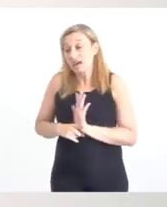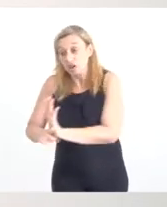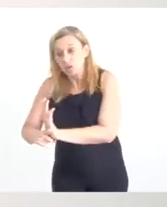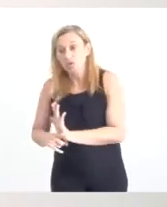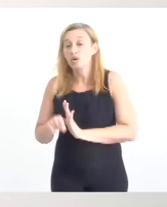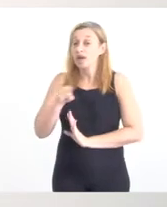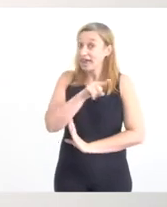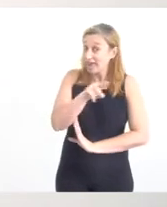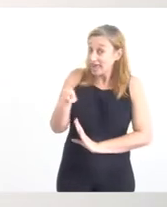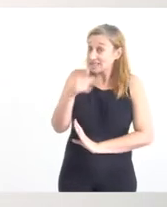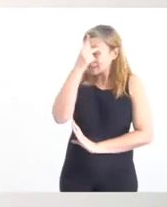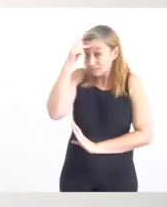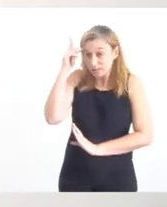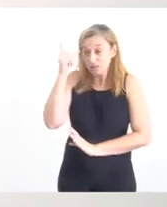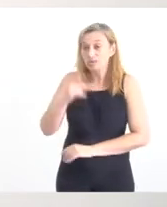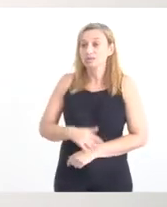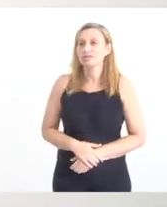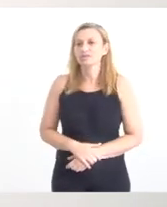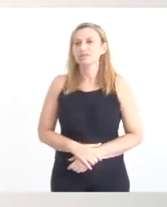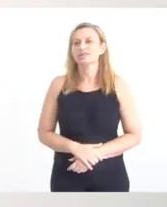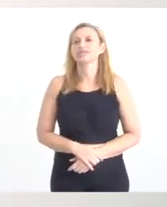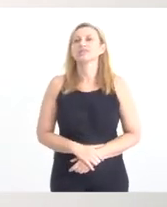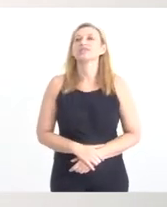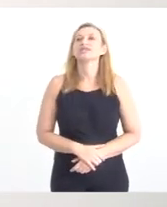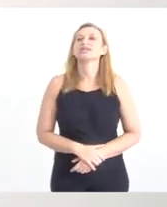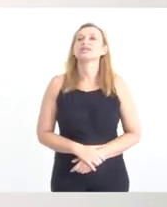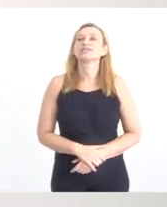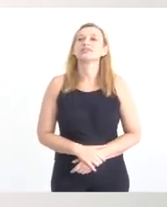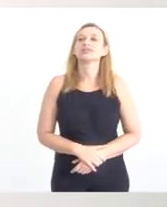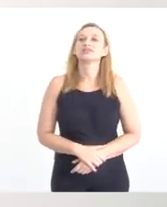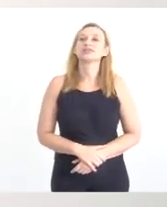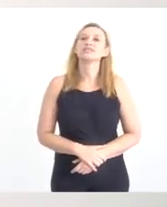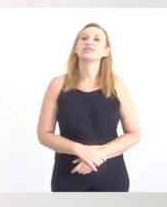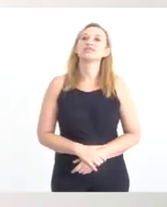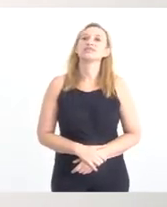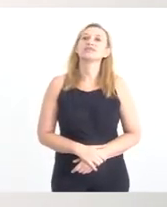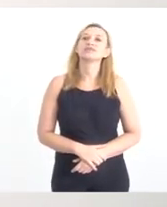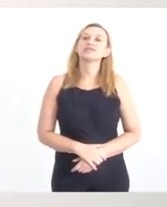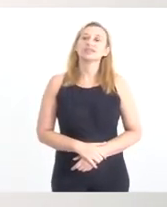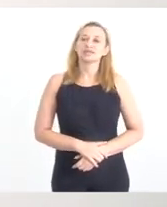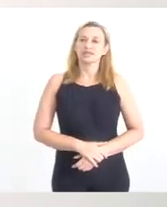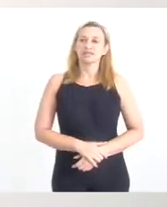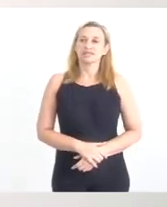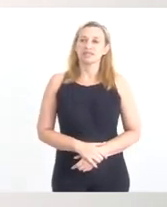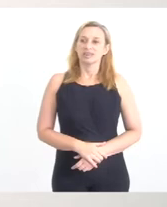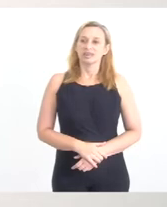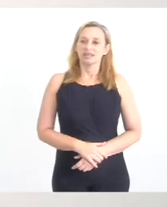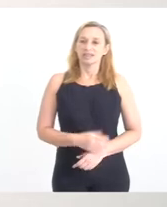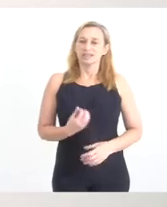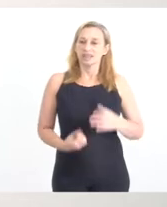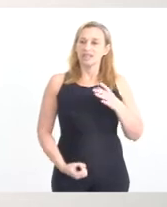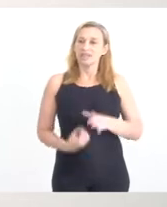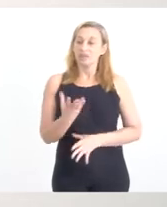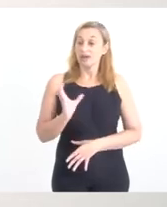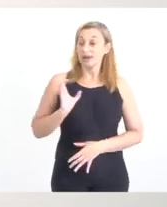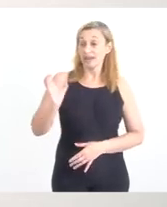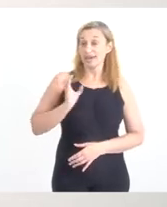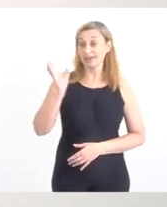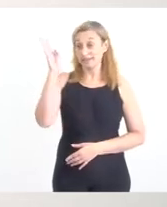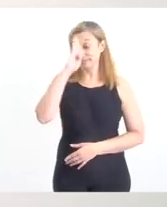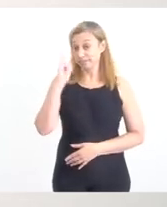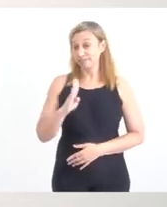essas pessoas que geram a riqueza do Brasil que geram